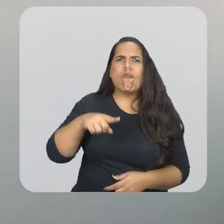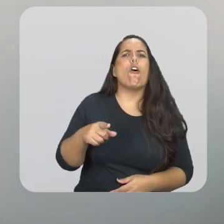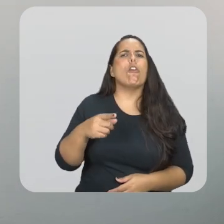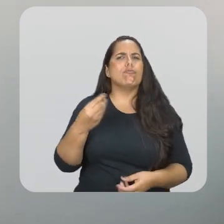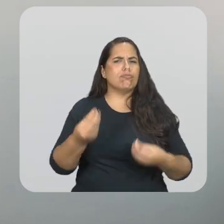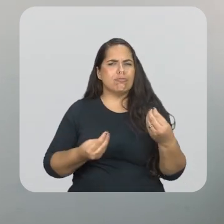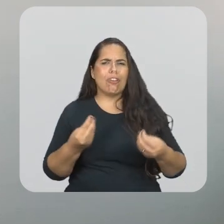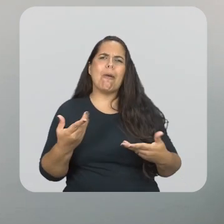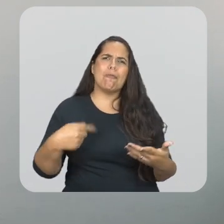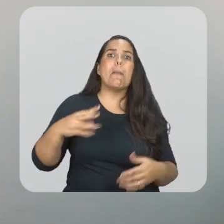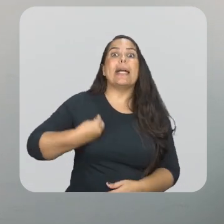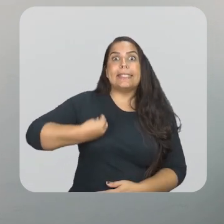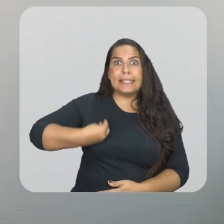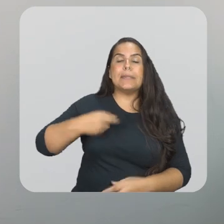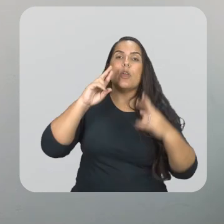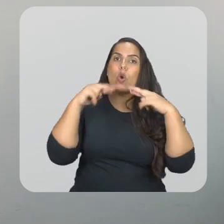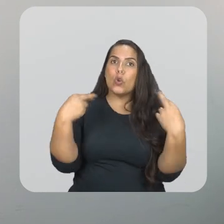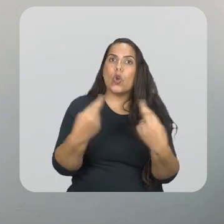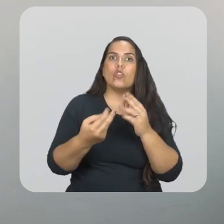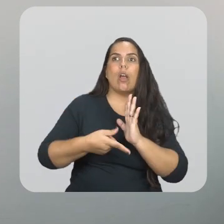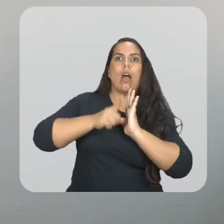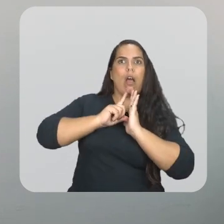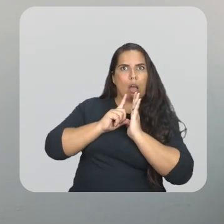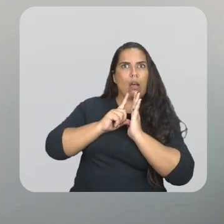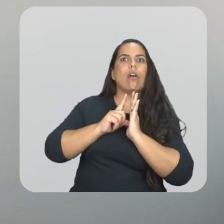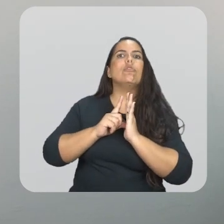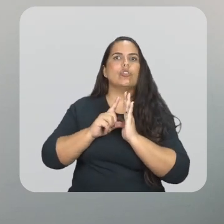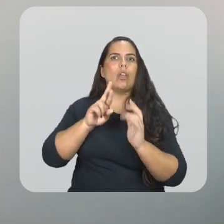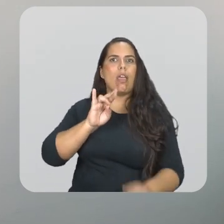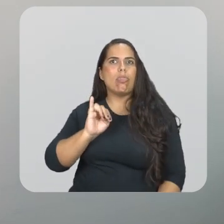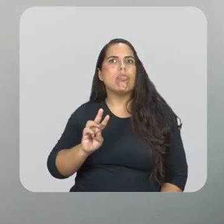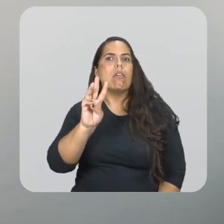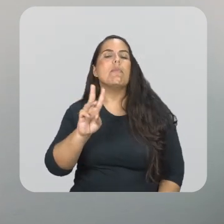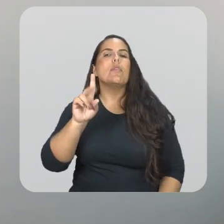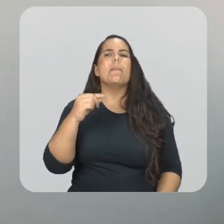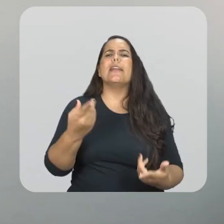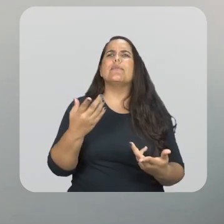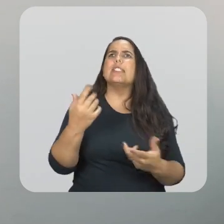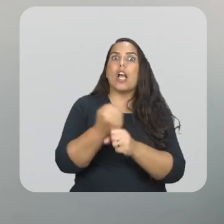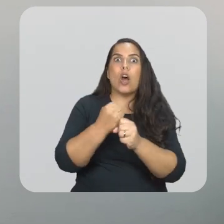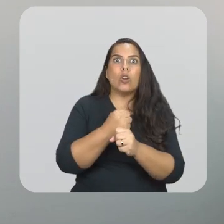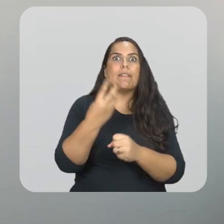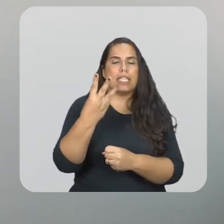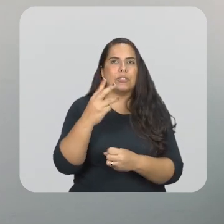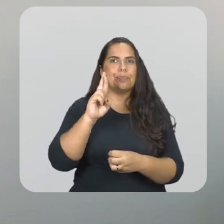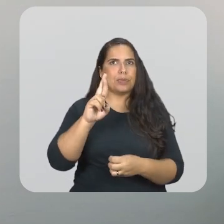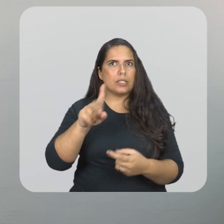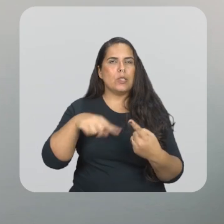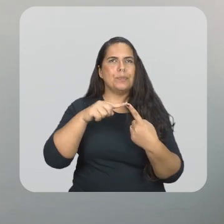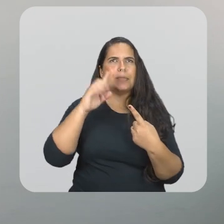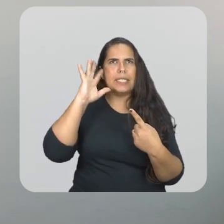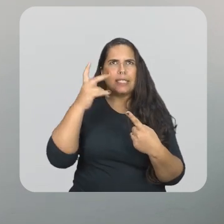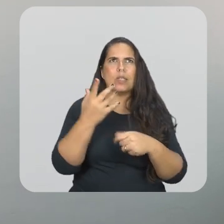dias, eu falo, cara, eu participo das reuniões pré-Rio Innovation Week pra gente definir. Esse ano eu estava em 3 frentes.